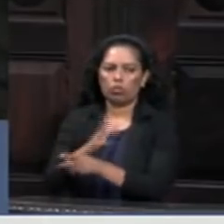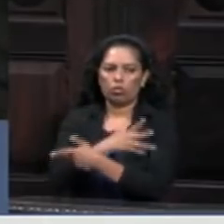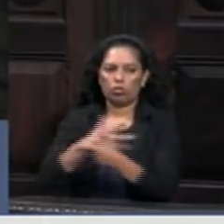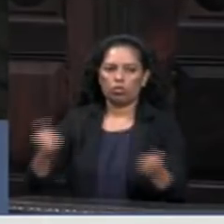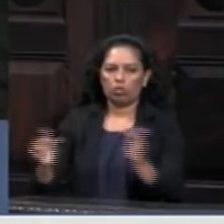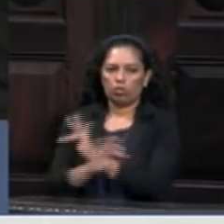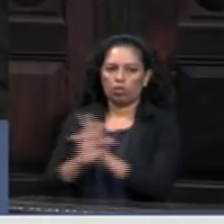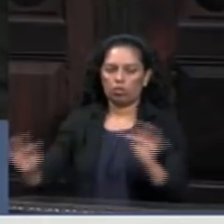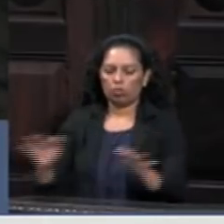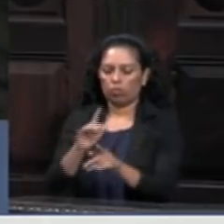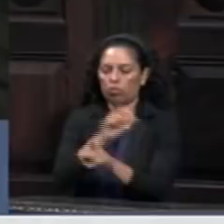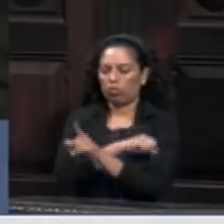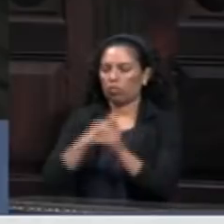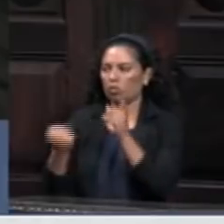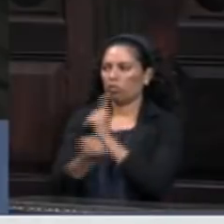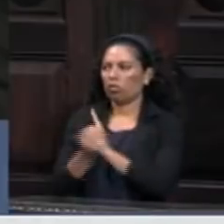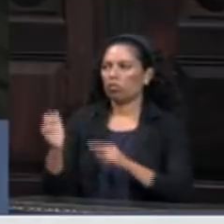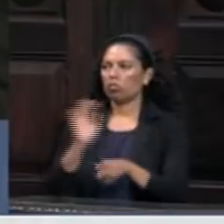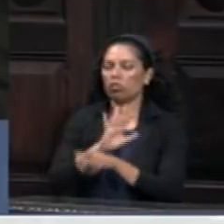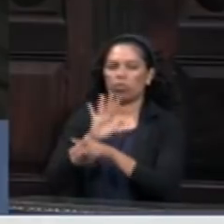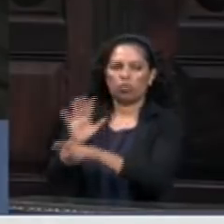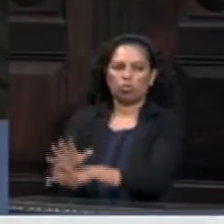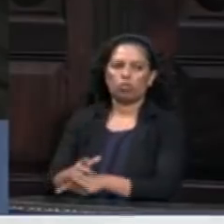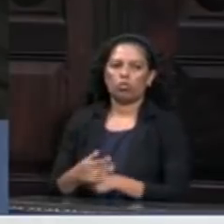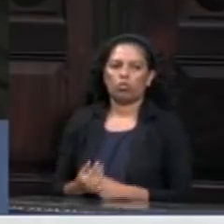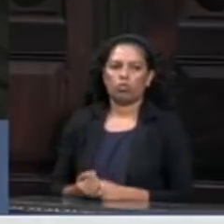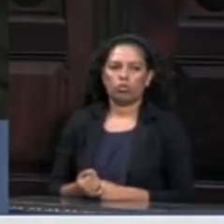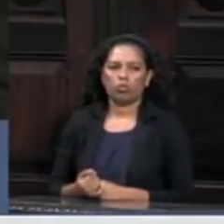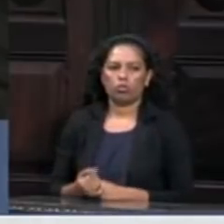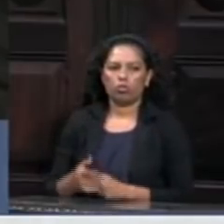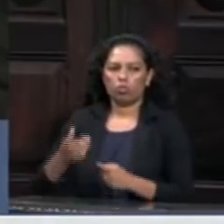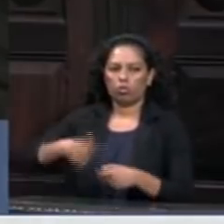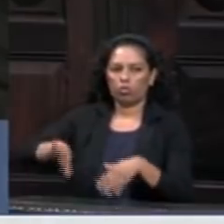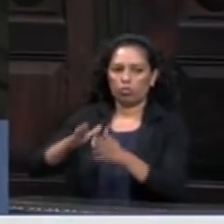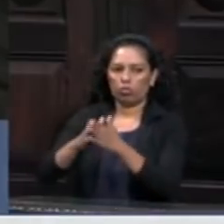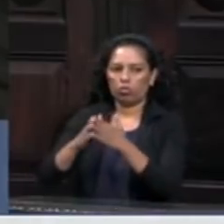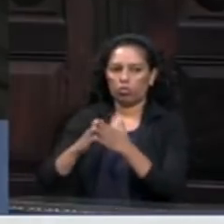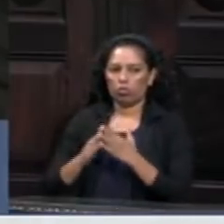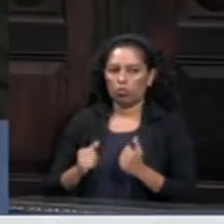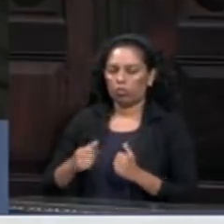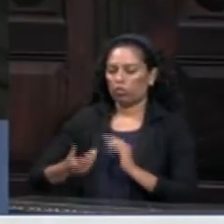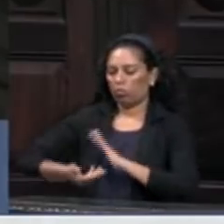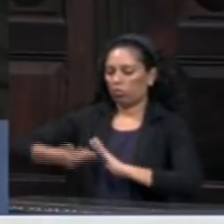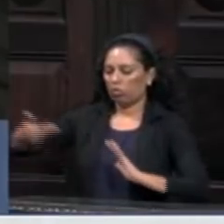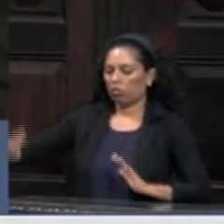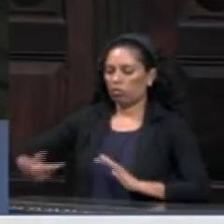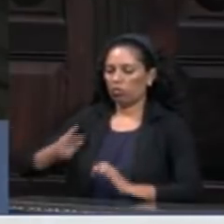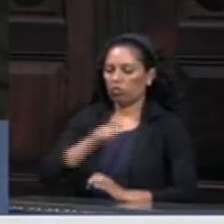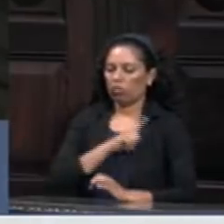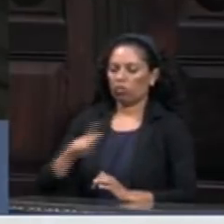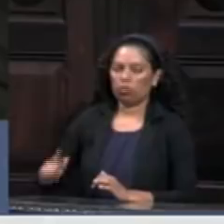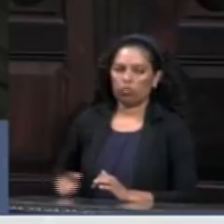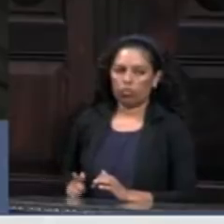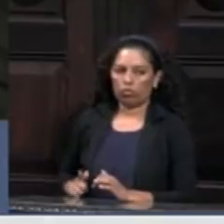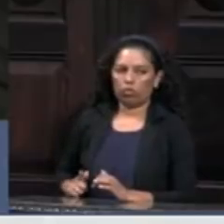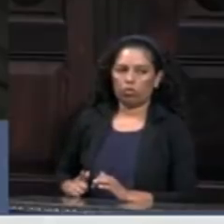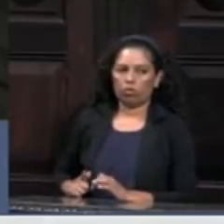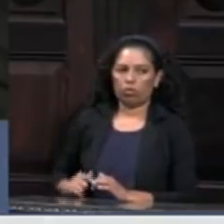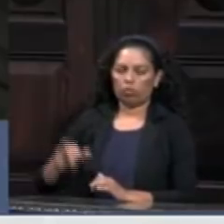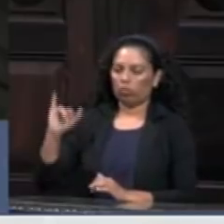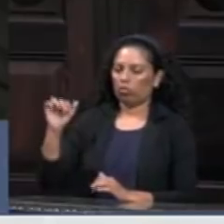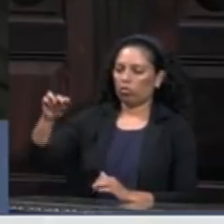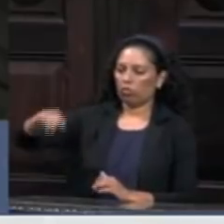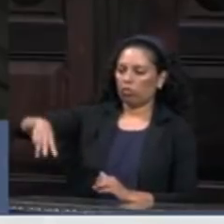à população. A gente apresentou um pedido de impeachment do governador porque ele